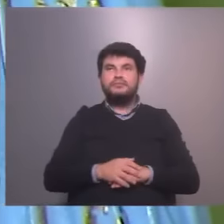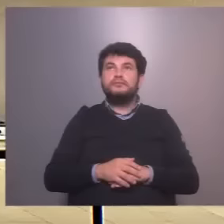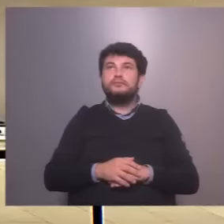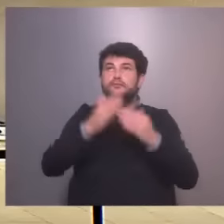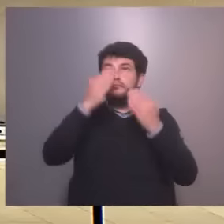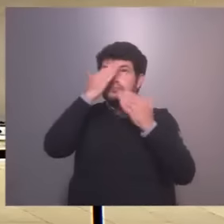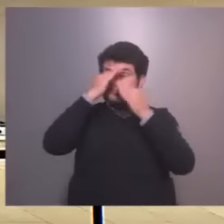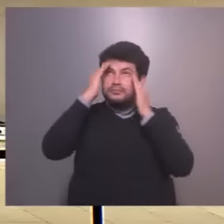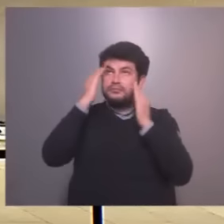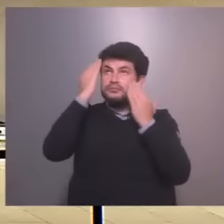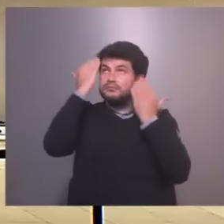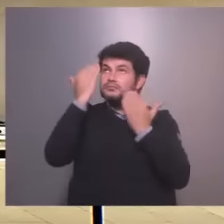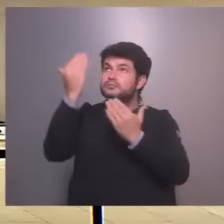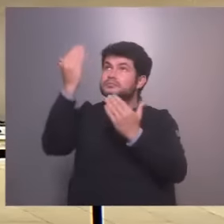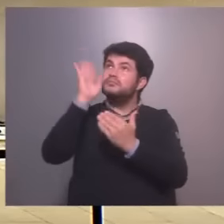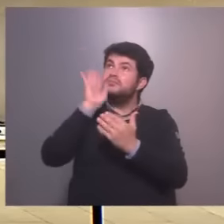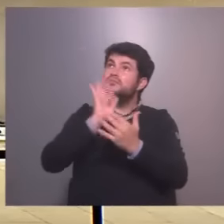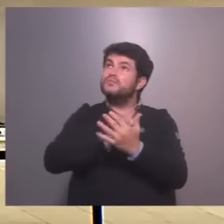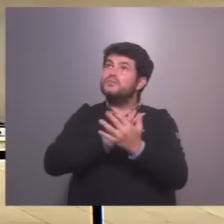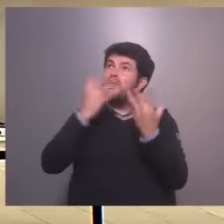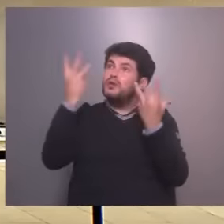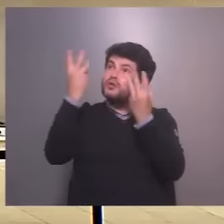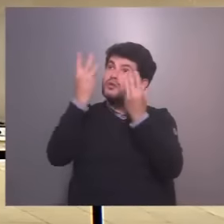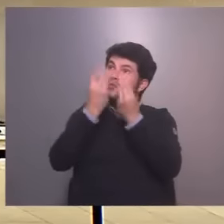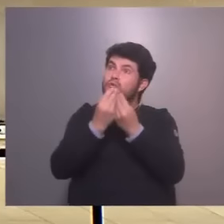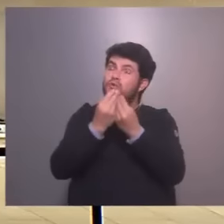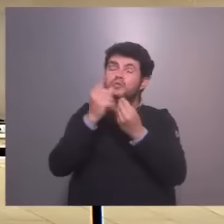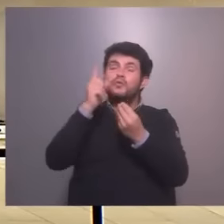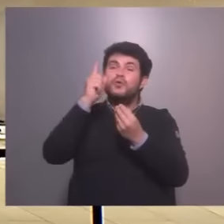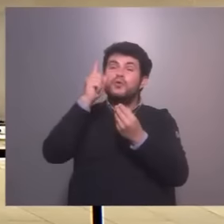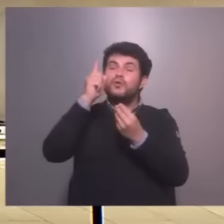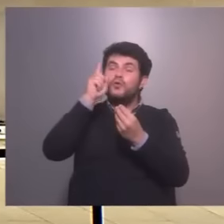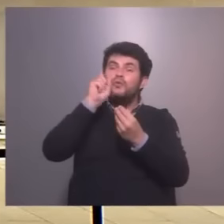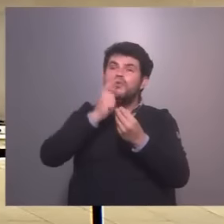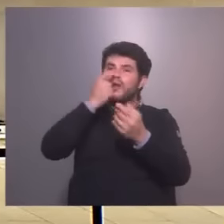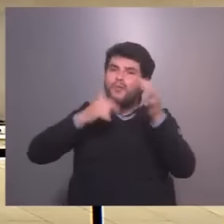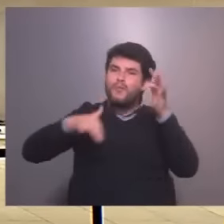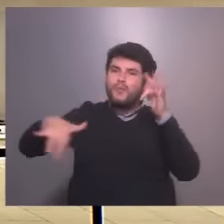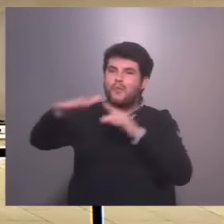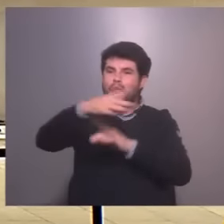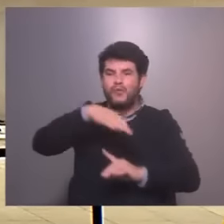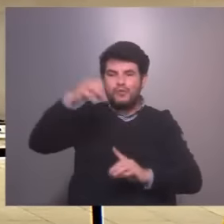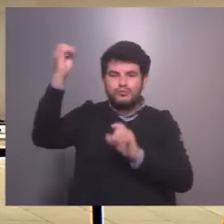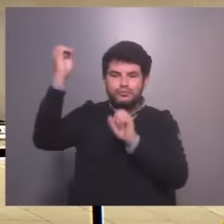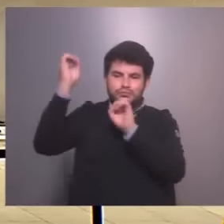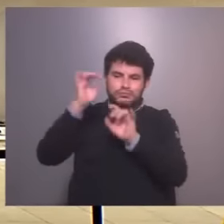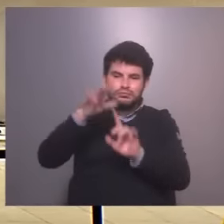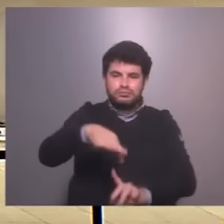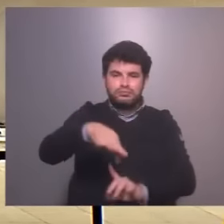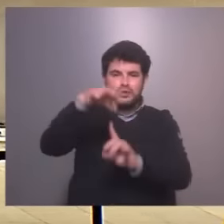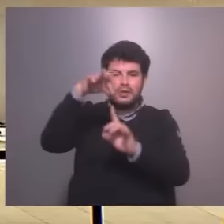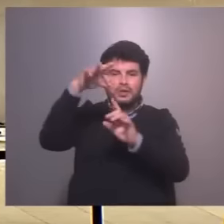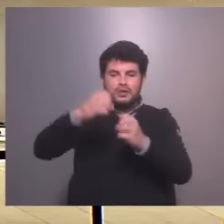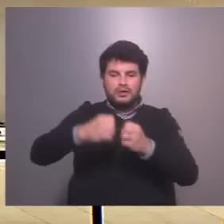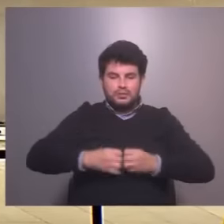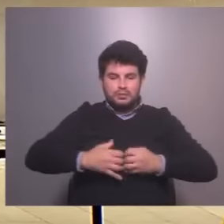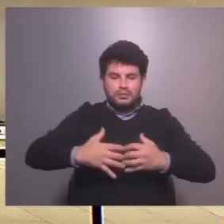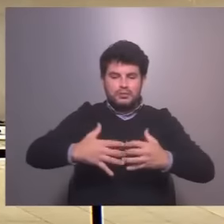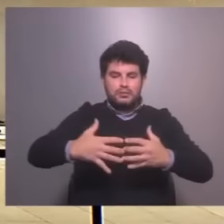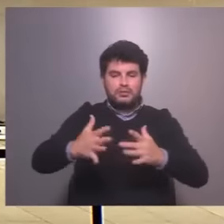nós, pecadores, agora e na hora da nossa morte. Amém. Ave Maria, cheia de graça,